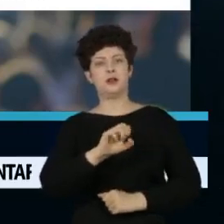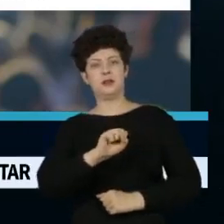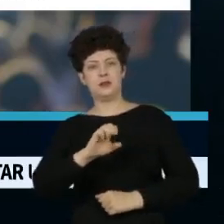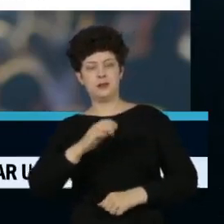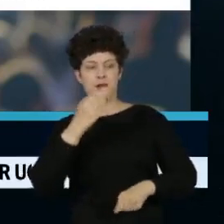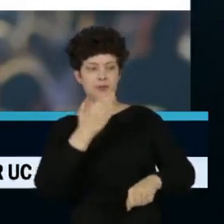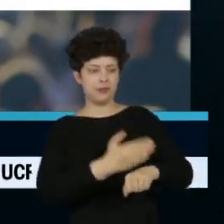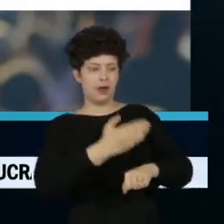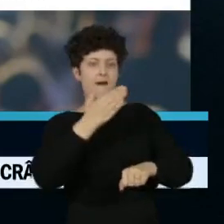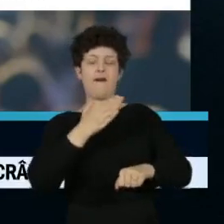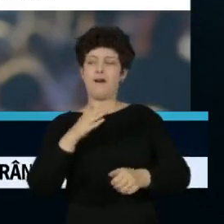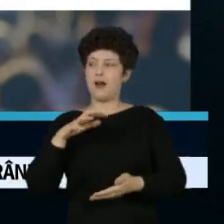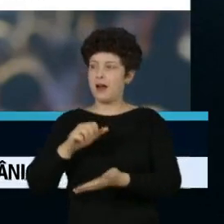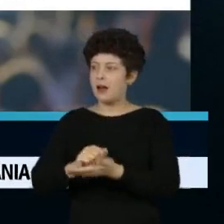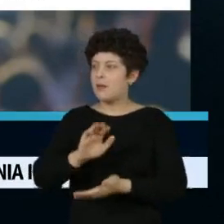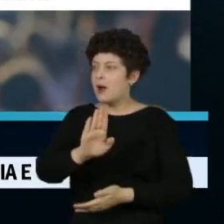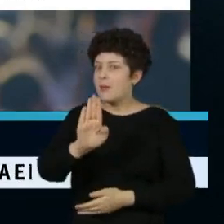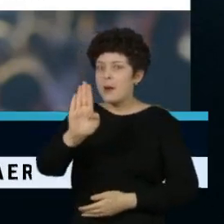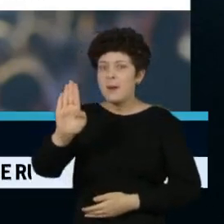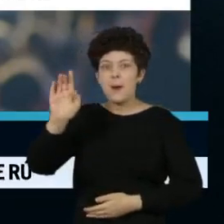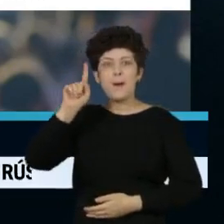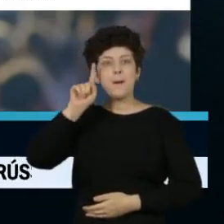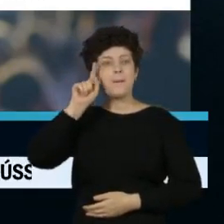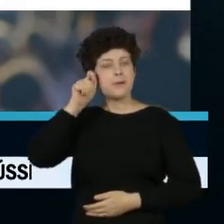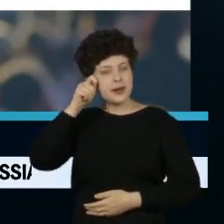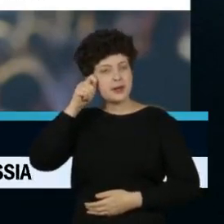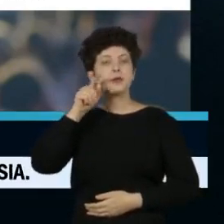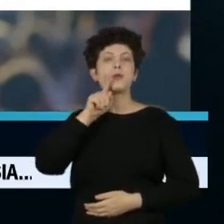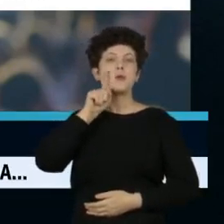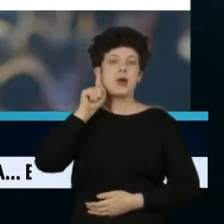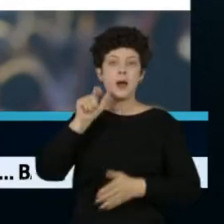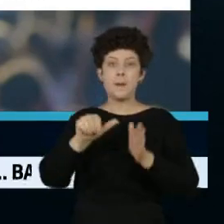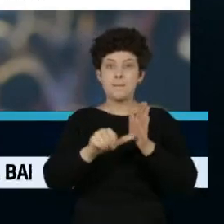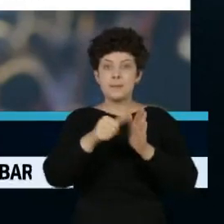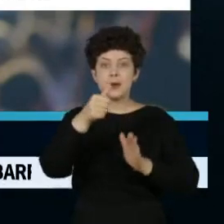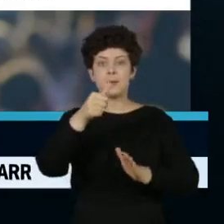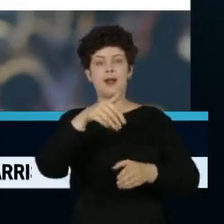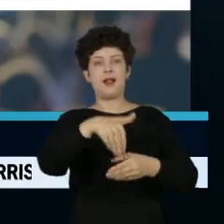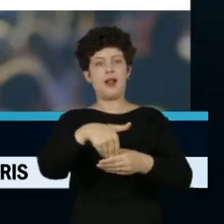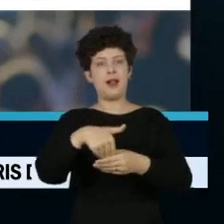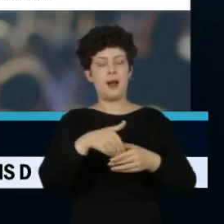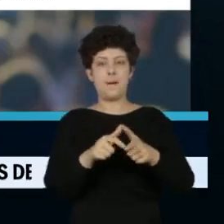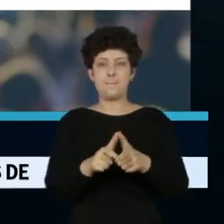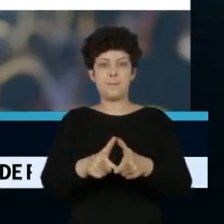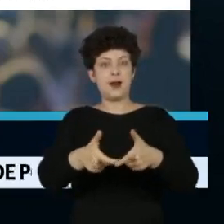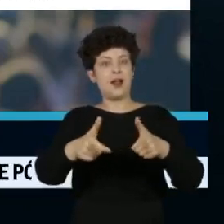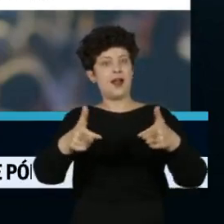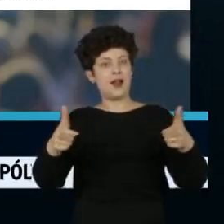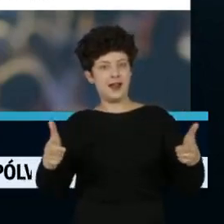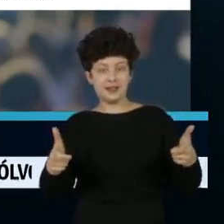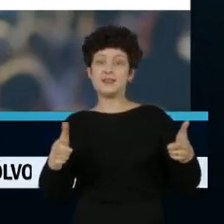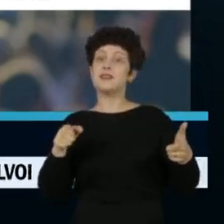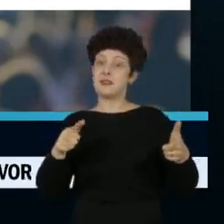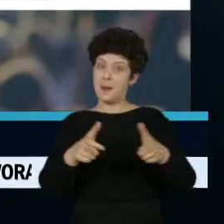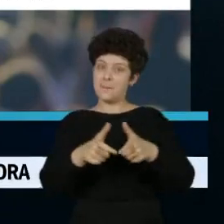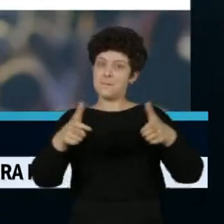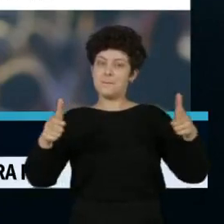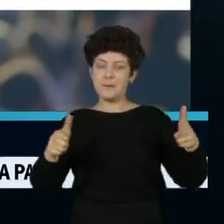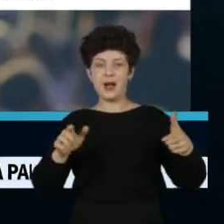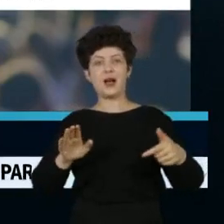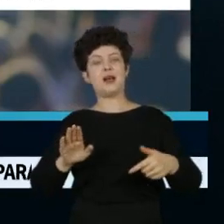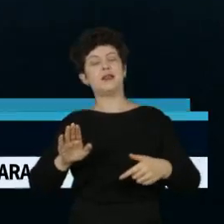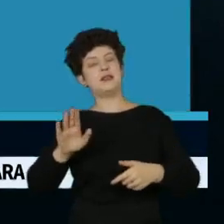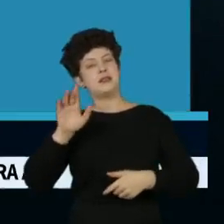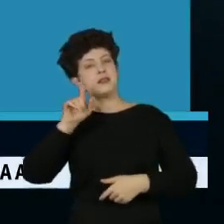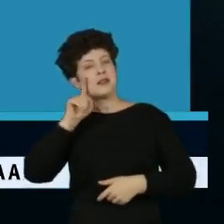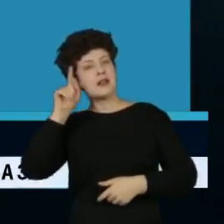registrou recorde de candidaturas de pretos e pardos. Será a primeira eleição majoritária onde há mais candidatos negros do